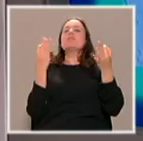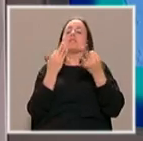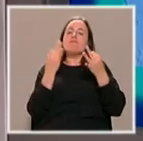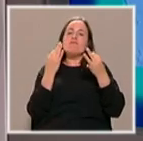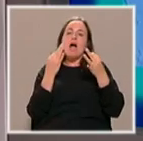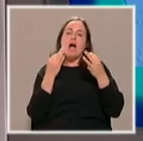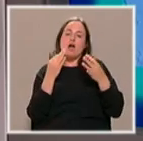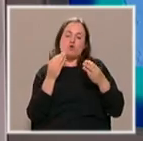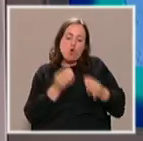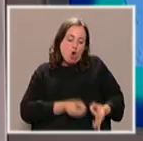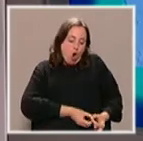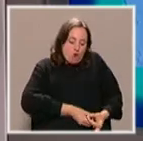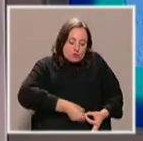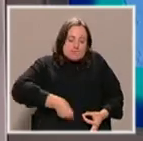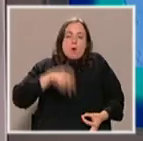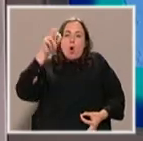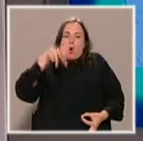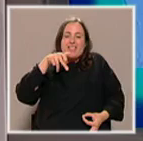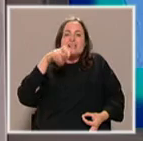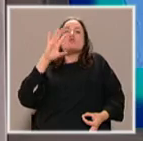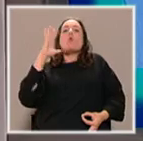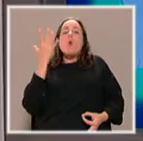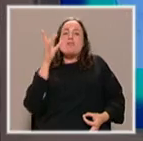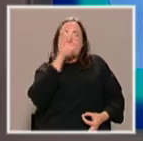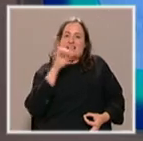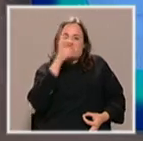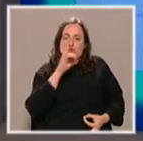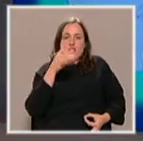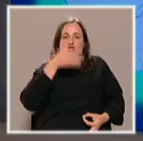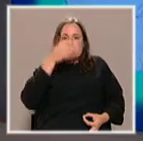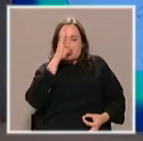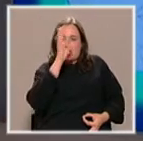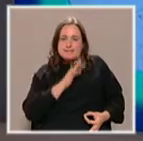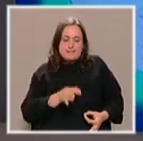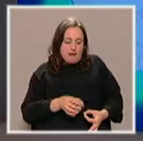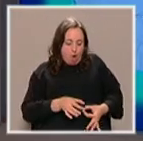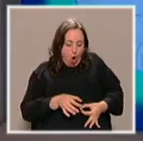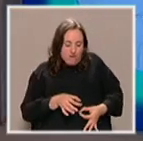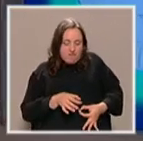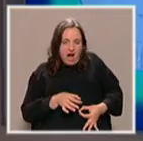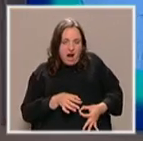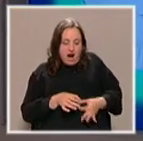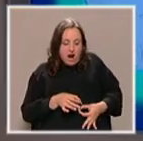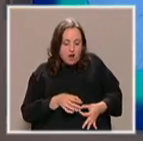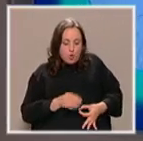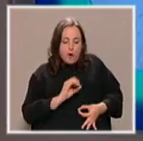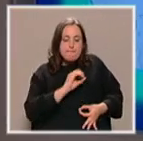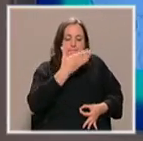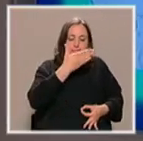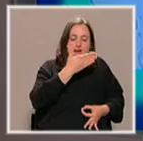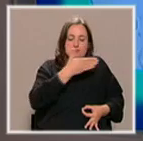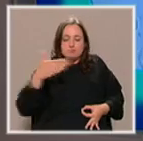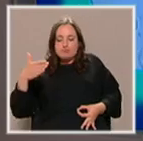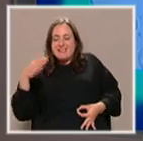da ovulação é ao 16º dia, nós já sabemos que no ovário, entre o primeiro e o 16º dia,